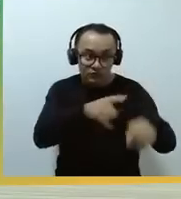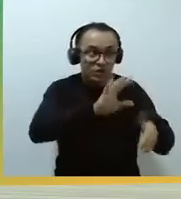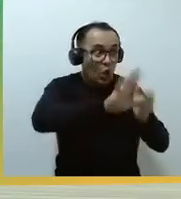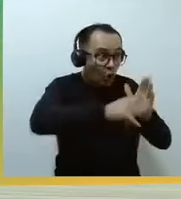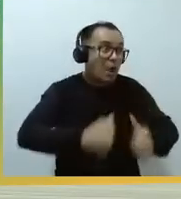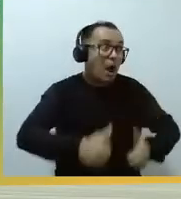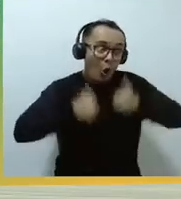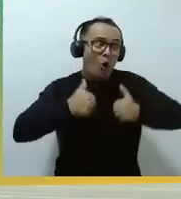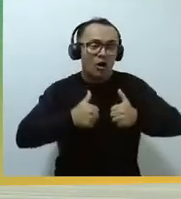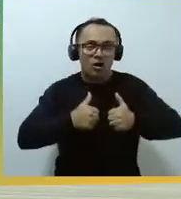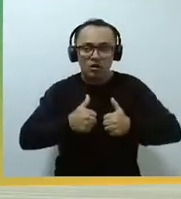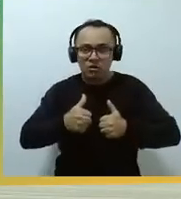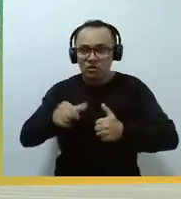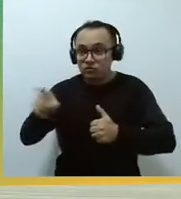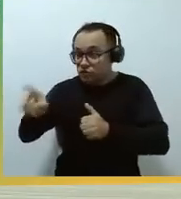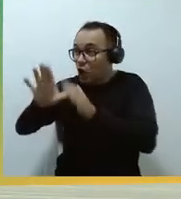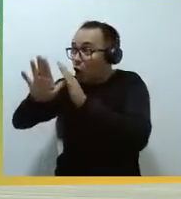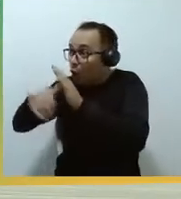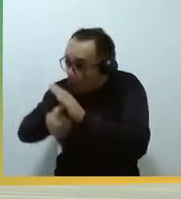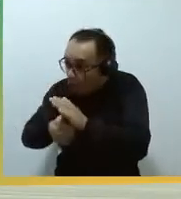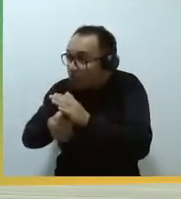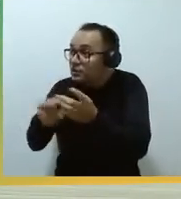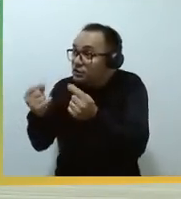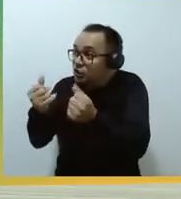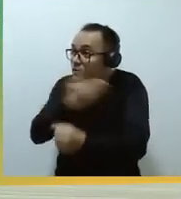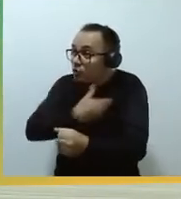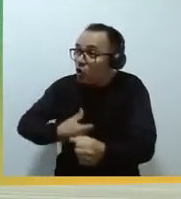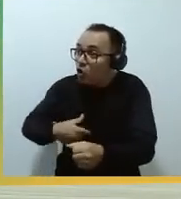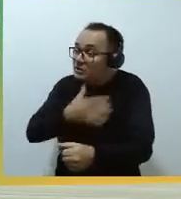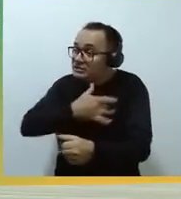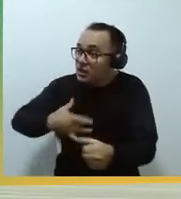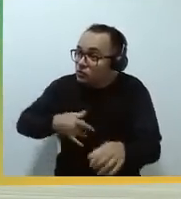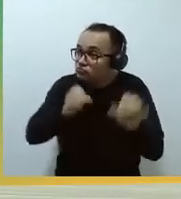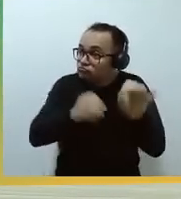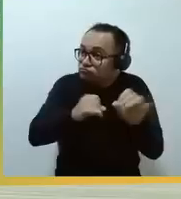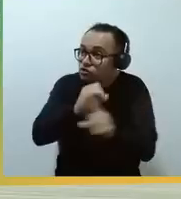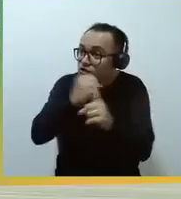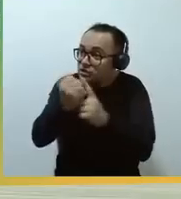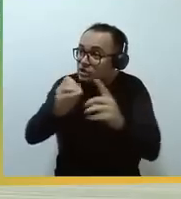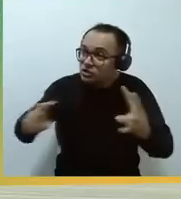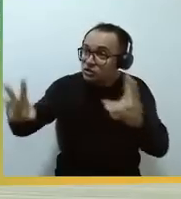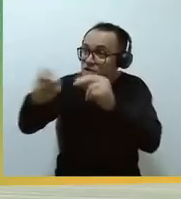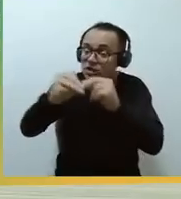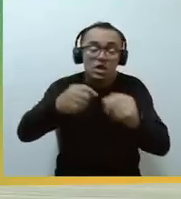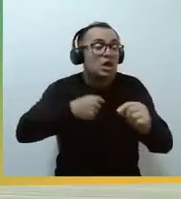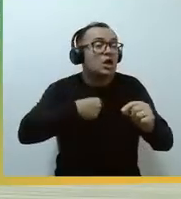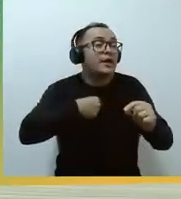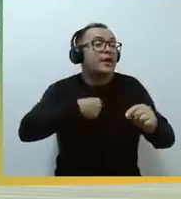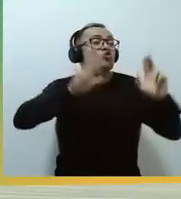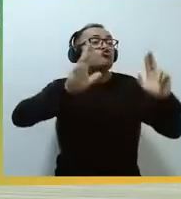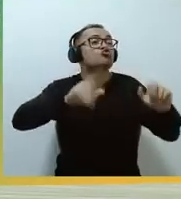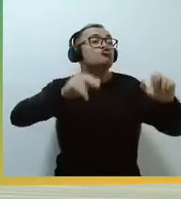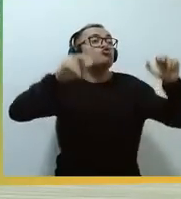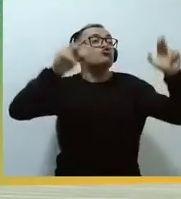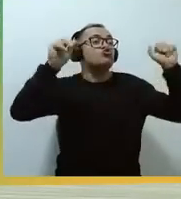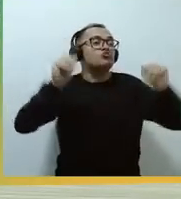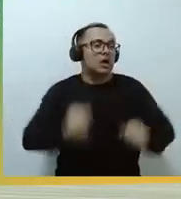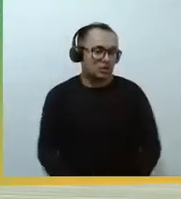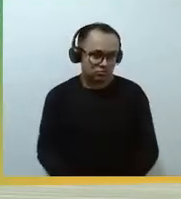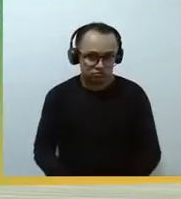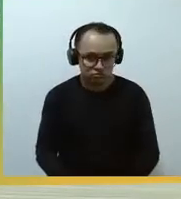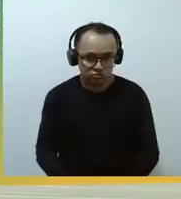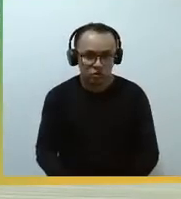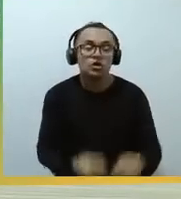público, rouba saúde, rouba educação. Quem rouba dinheiro público, rouba a sociedade inteira. Nunca fui acusado disso. Nunca. Não, acusado o senhor foi. O senhor não foi. Diferente.